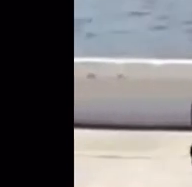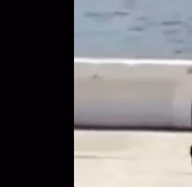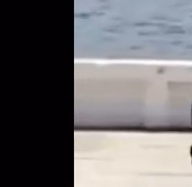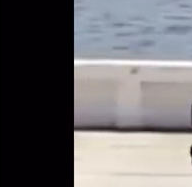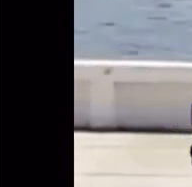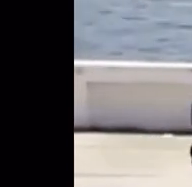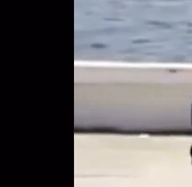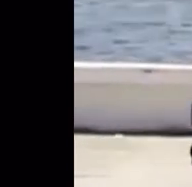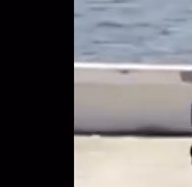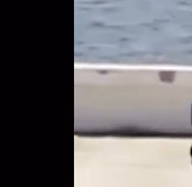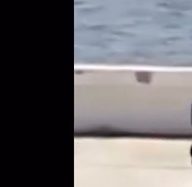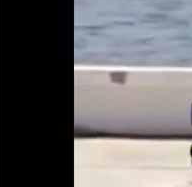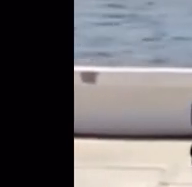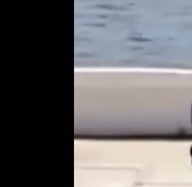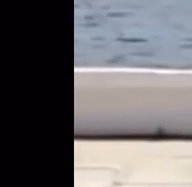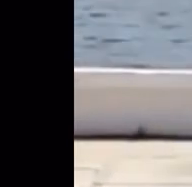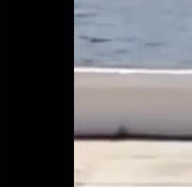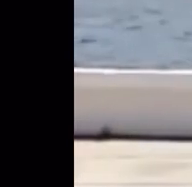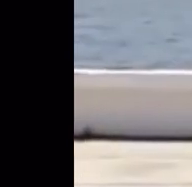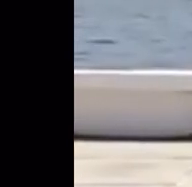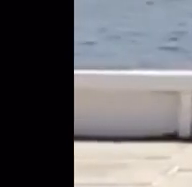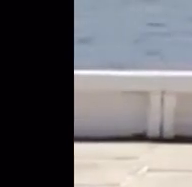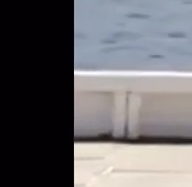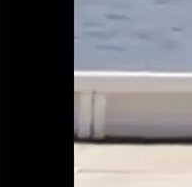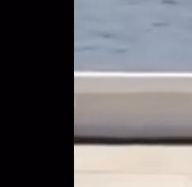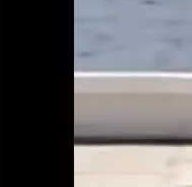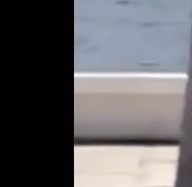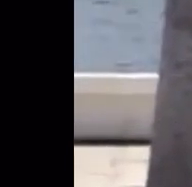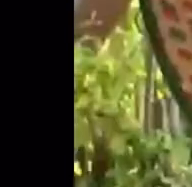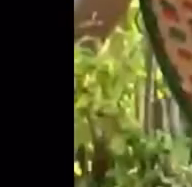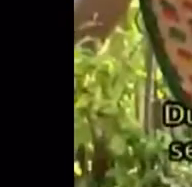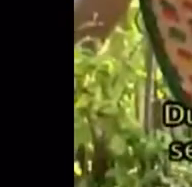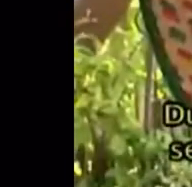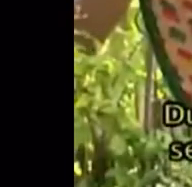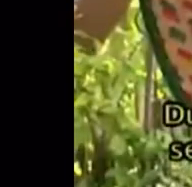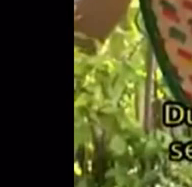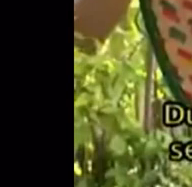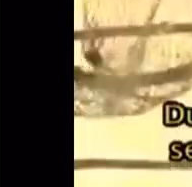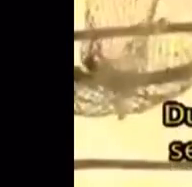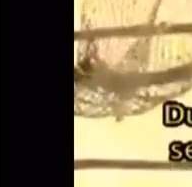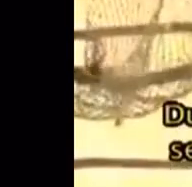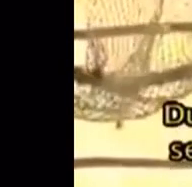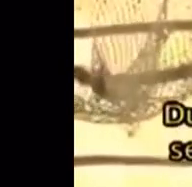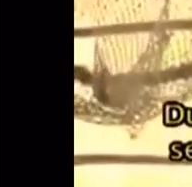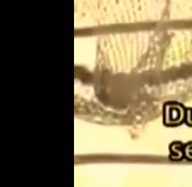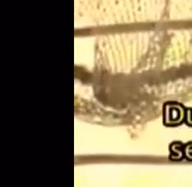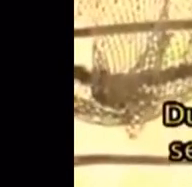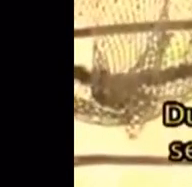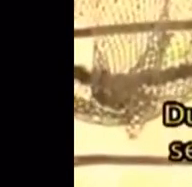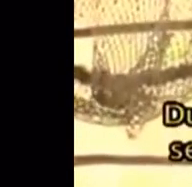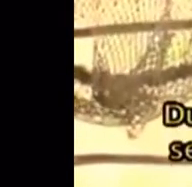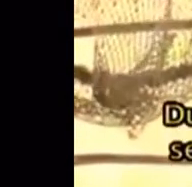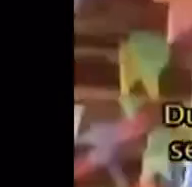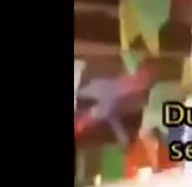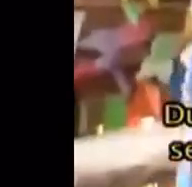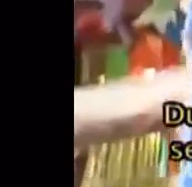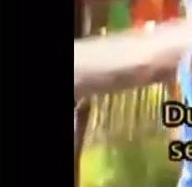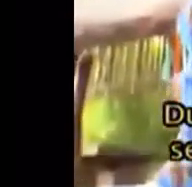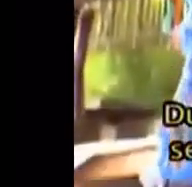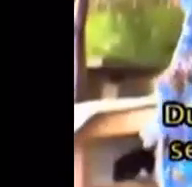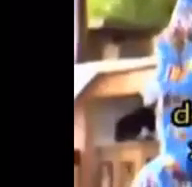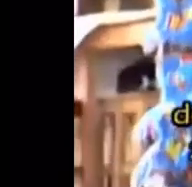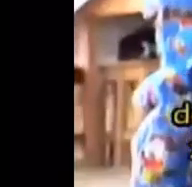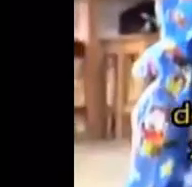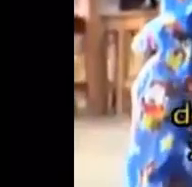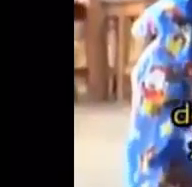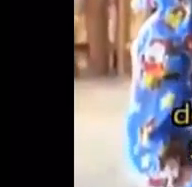cidade passou a ganhar fama por festejar o São João durante os 30 dias do mês de junho. Durante esse período, Campina Grande se transforma numa grande